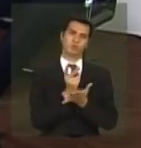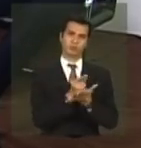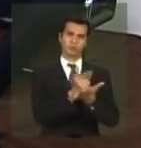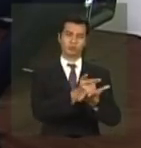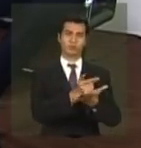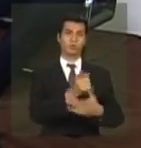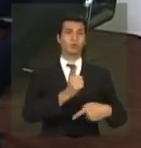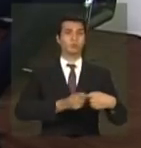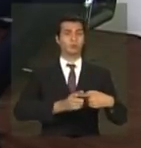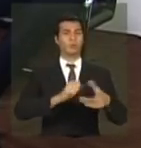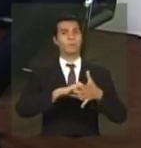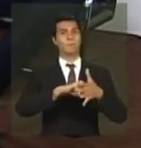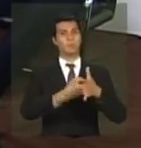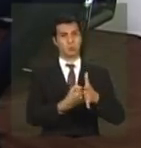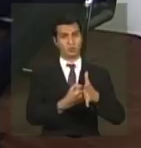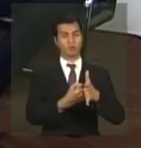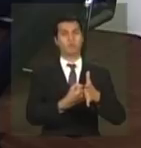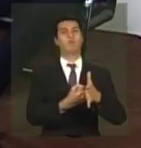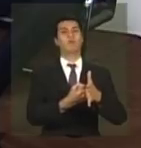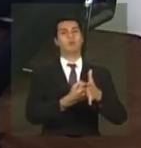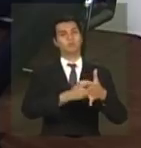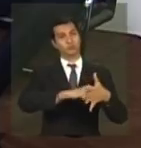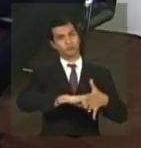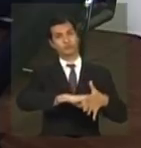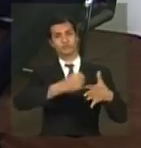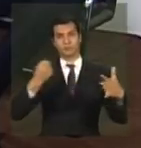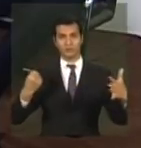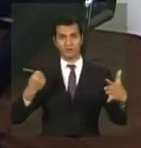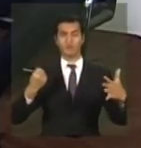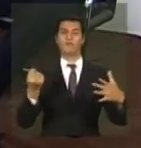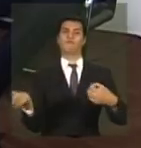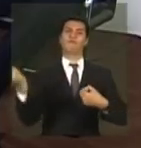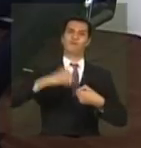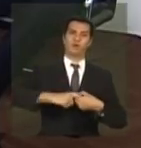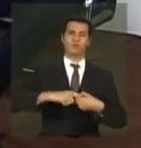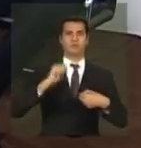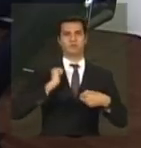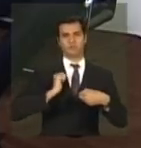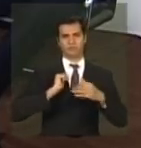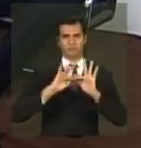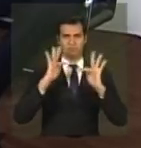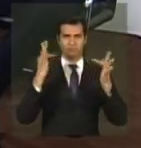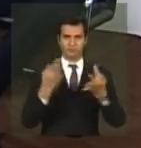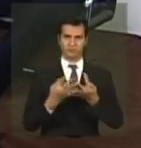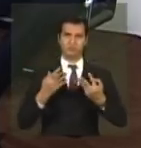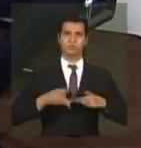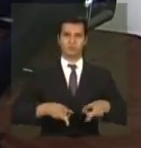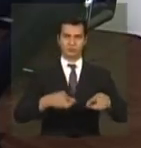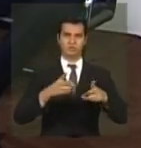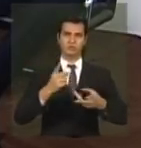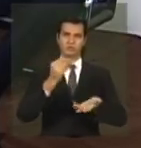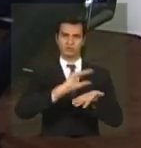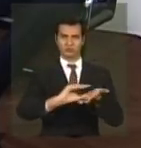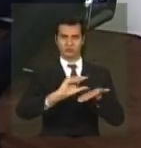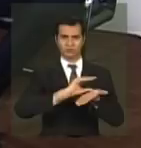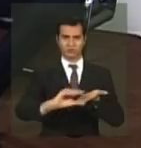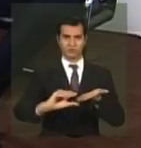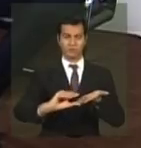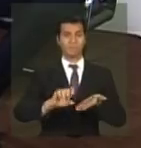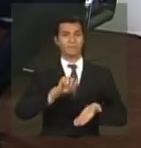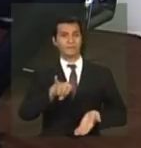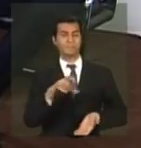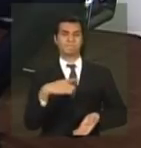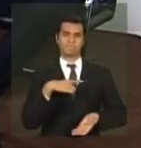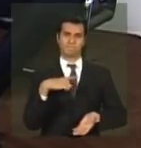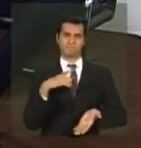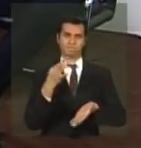vai sair do bloqueio e vai voltar a receber o benefício, uma vez essa situação esteja resolvida. Registrada